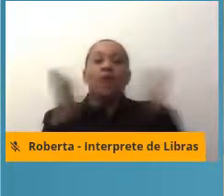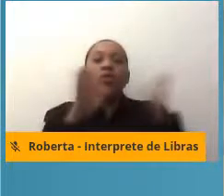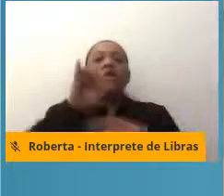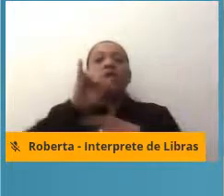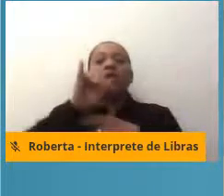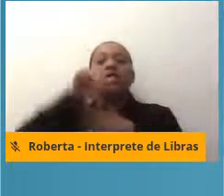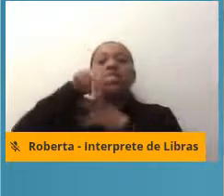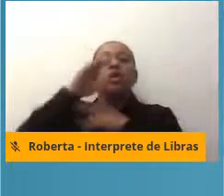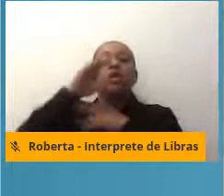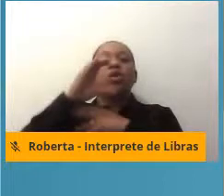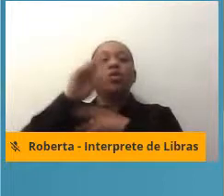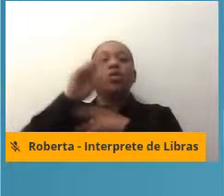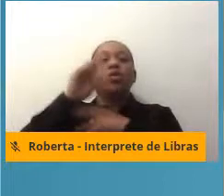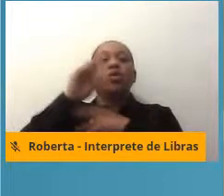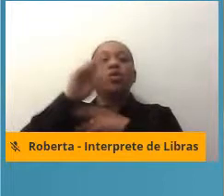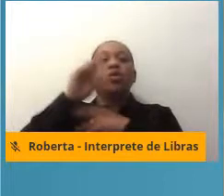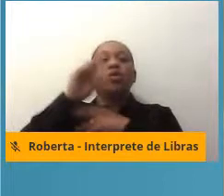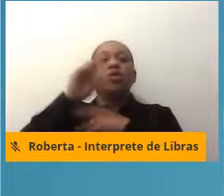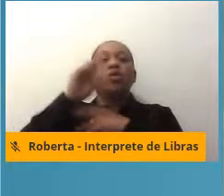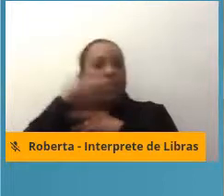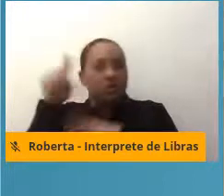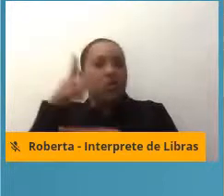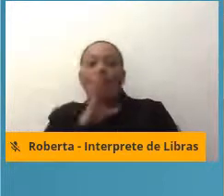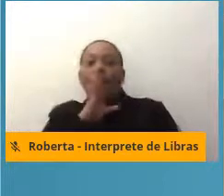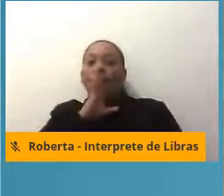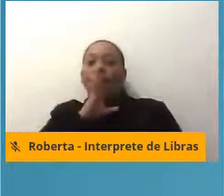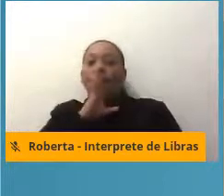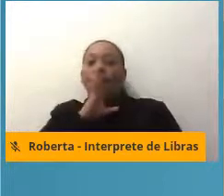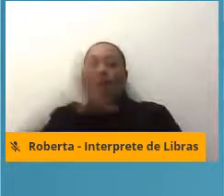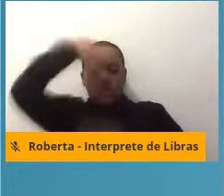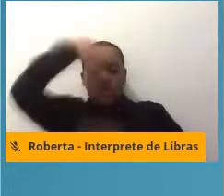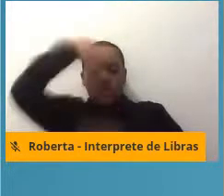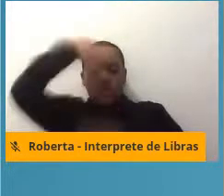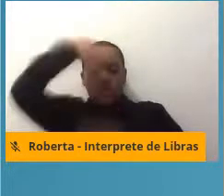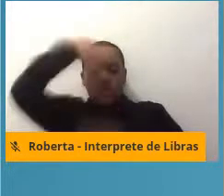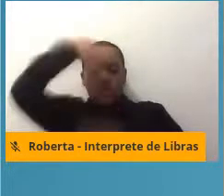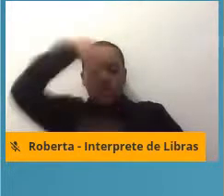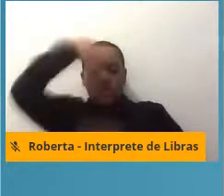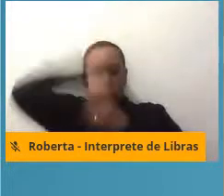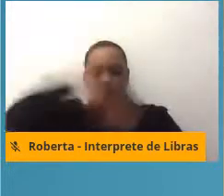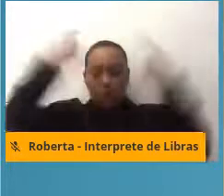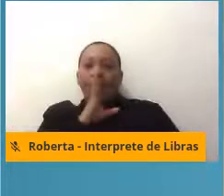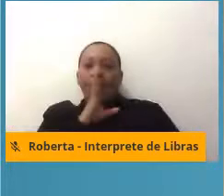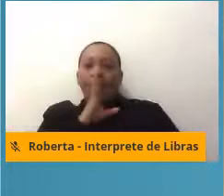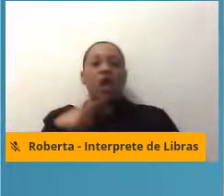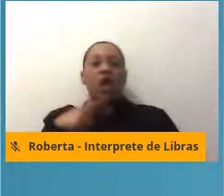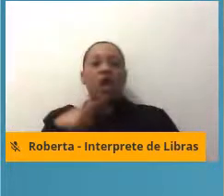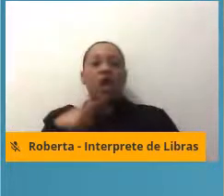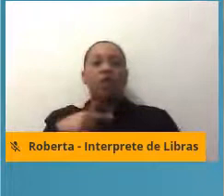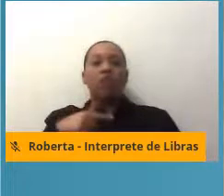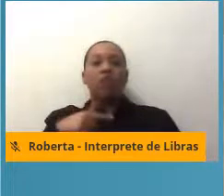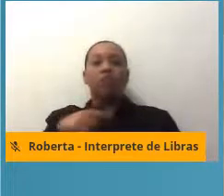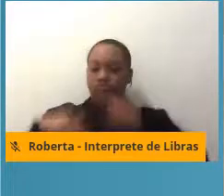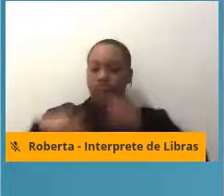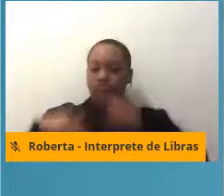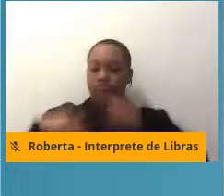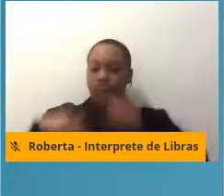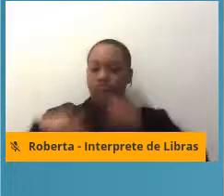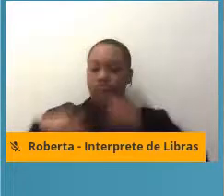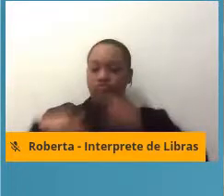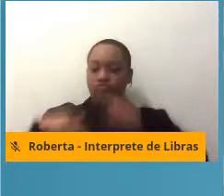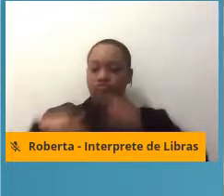né? Desde o momento que a gente está infectado, até o 7º dia ali, onde a gente tem RT-PCR, antígenos